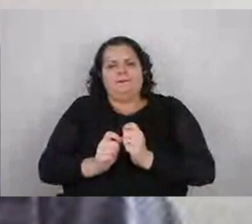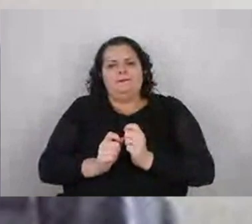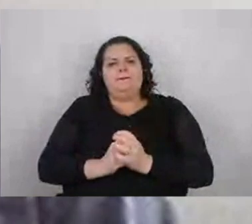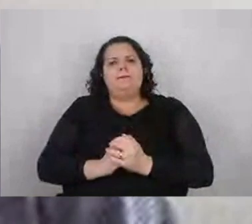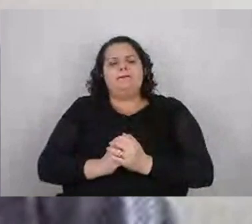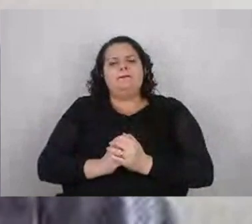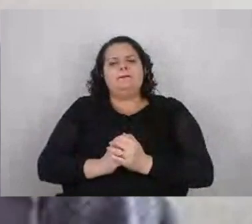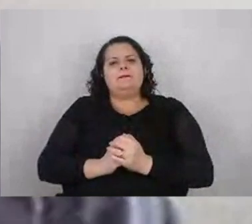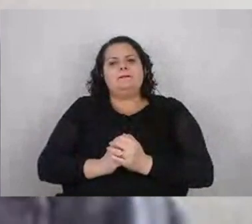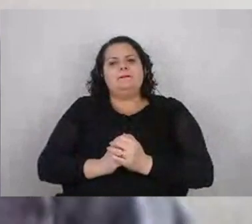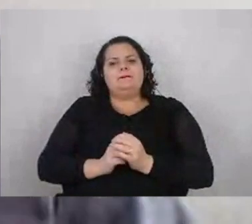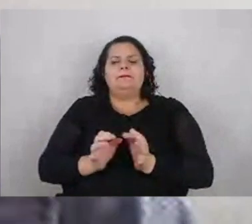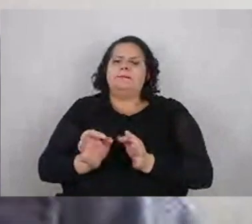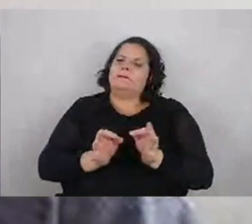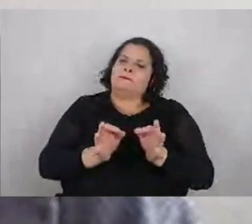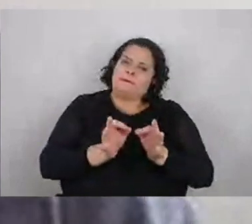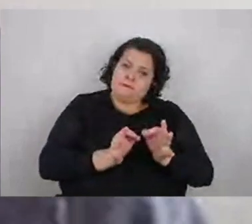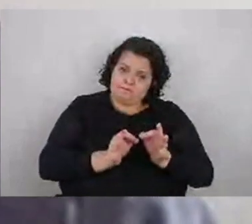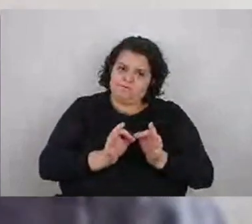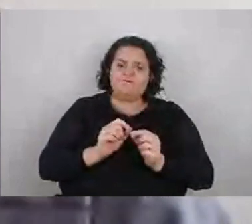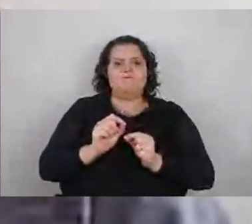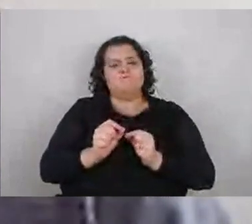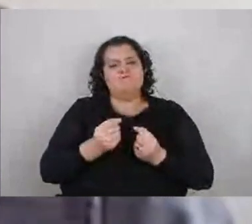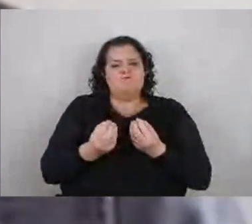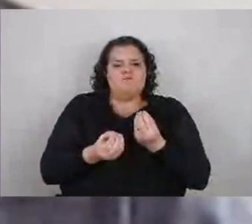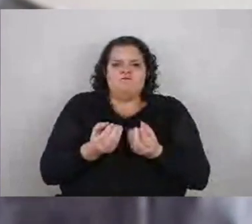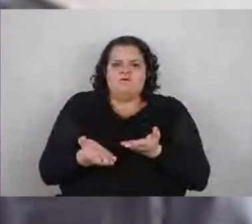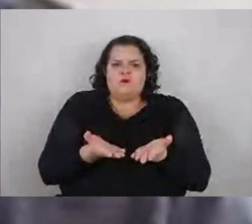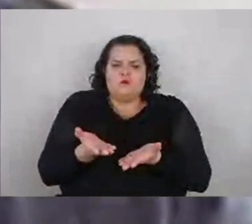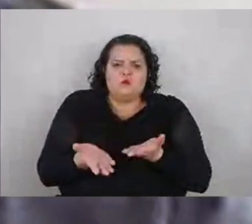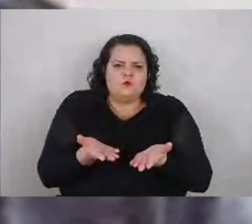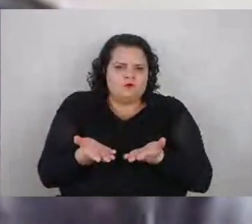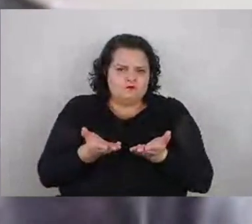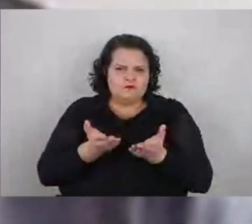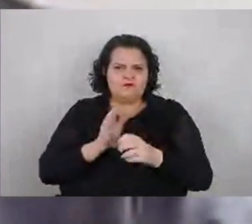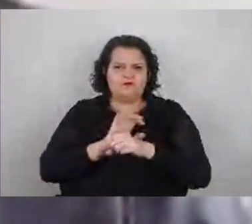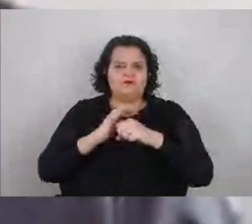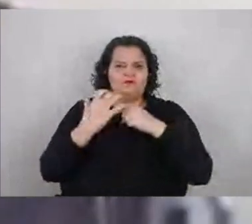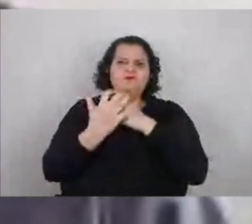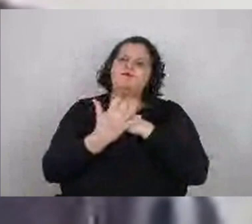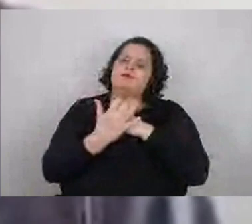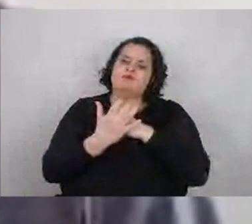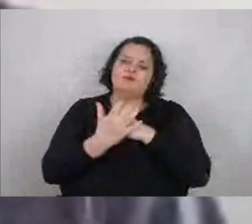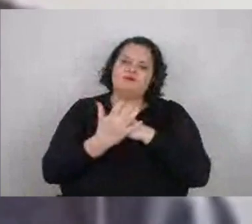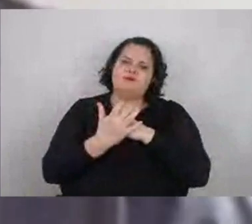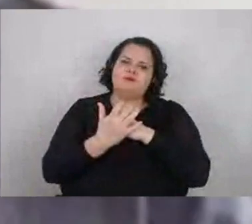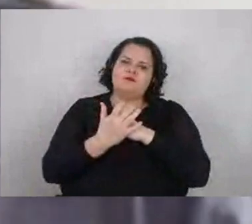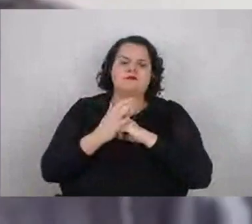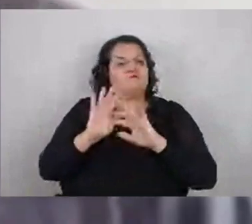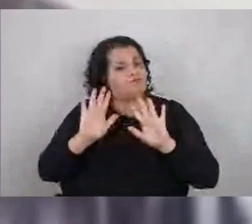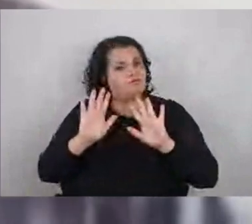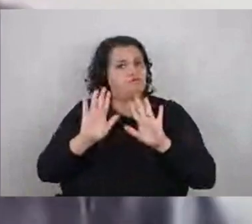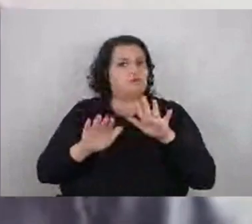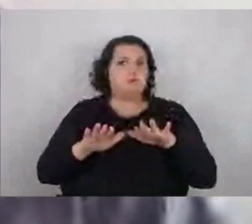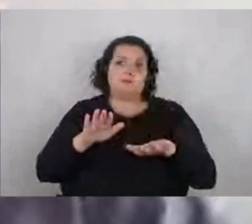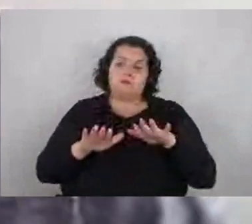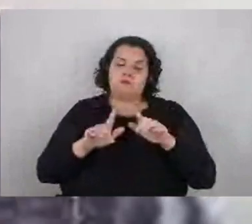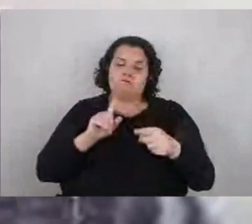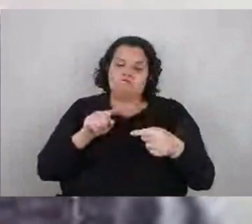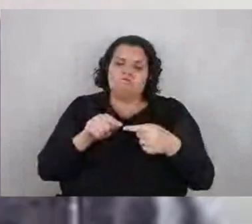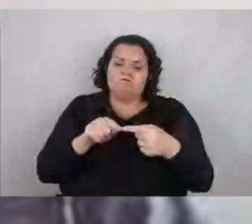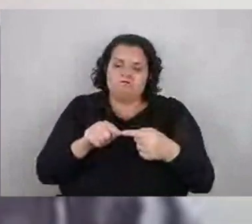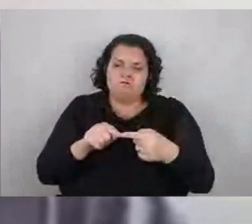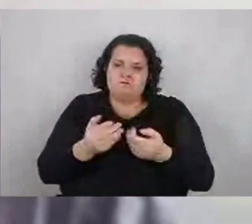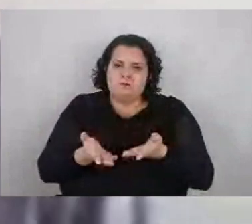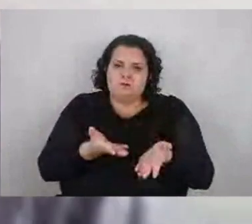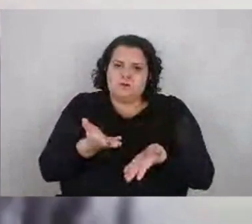projeto relacionados ao novo terapêutico da COVID-19, possível alvo terapêutico para a